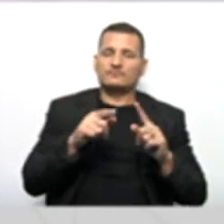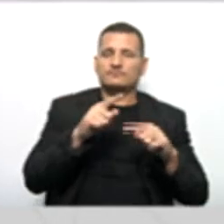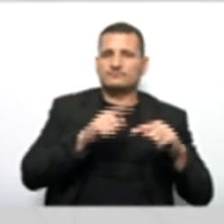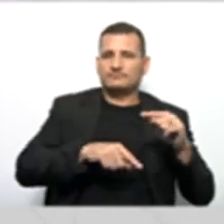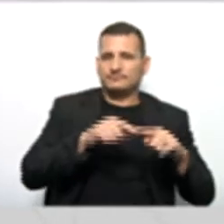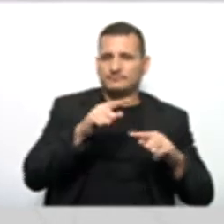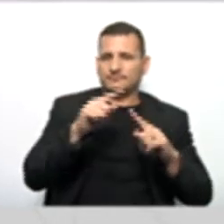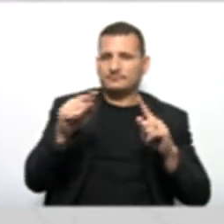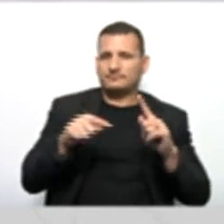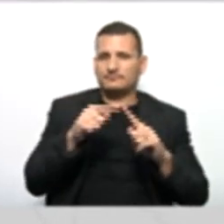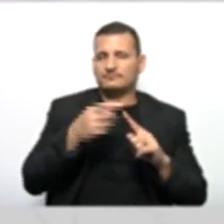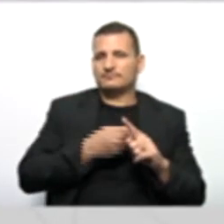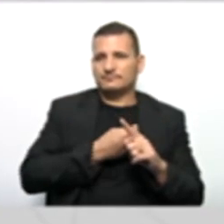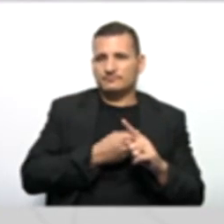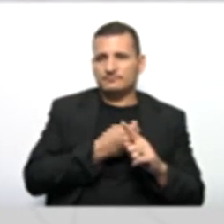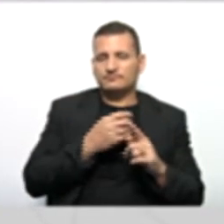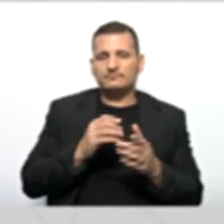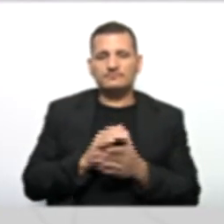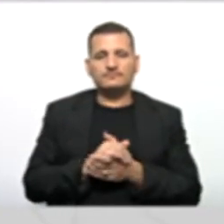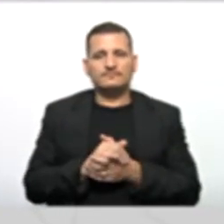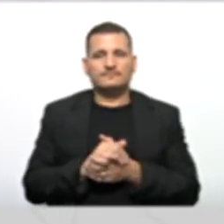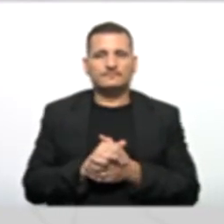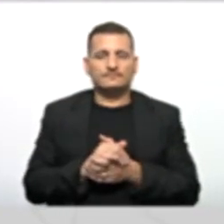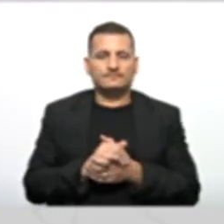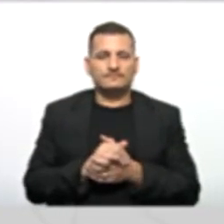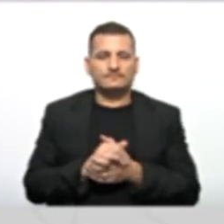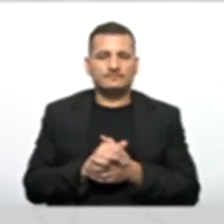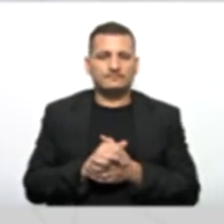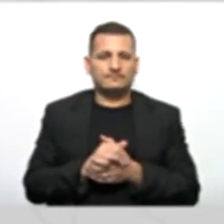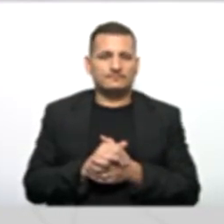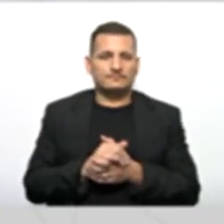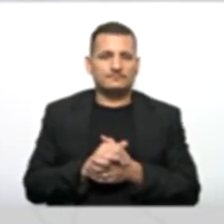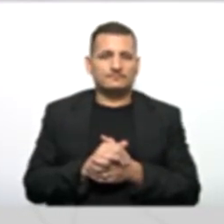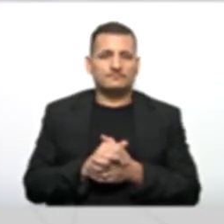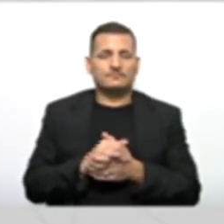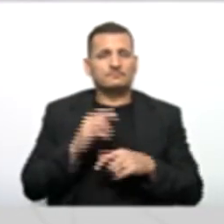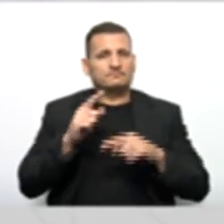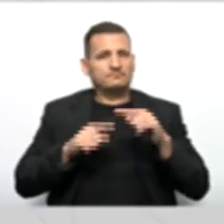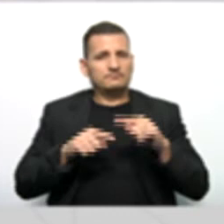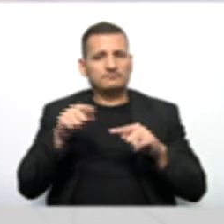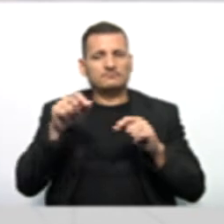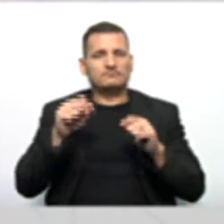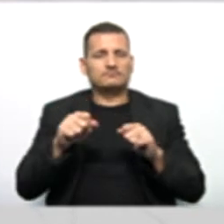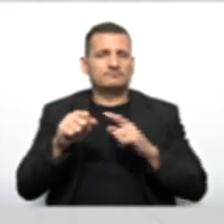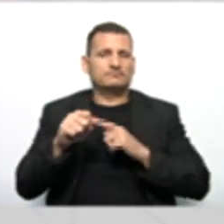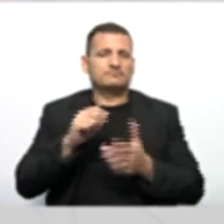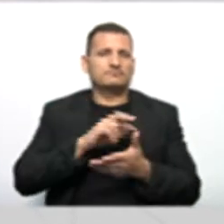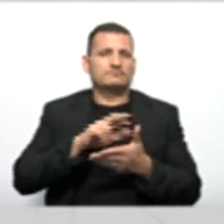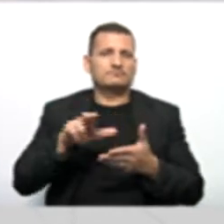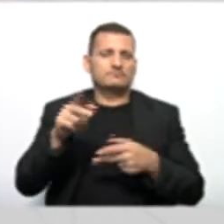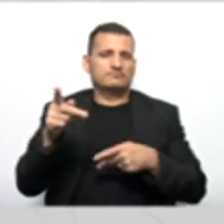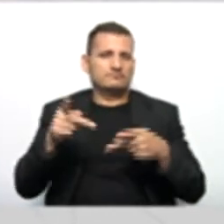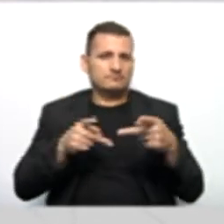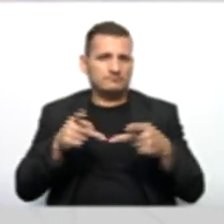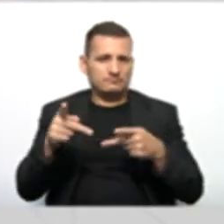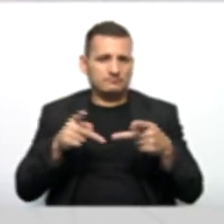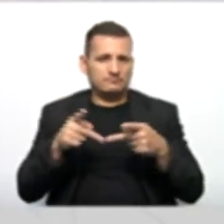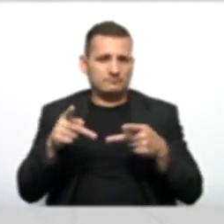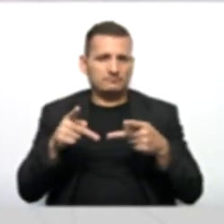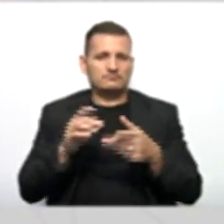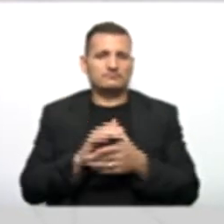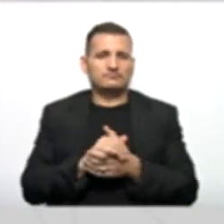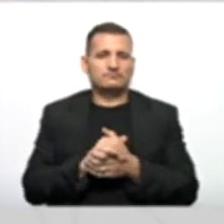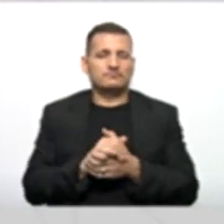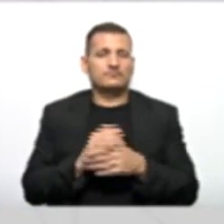produto. Tá? Continuando aqui, gente, ó. Um produto pode ter muitos projetos associados a ele. É